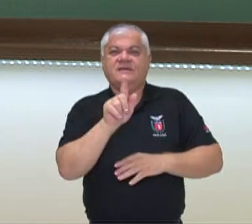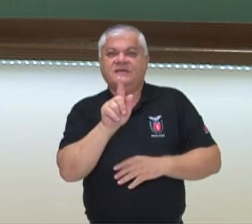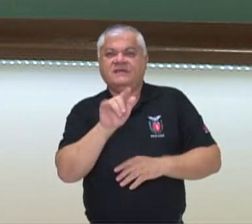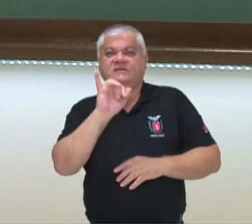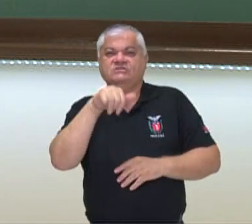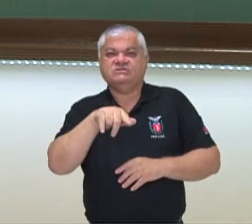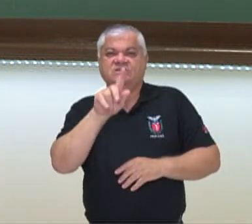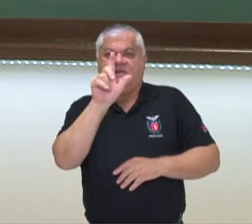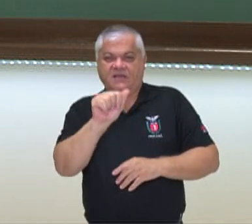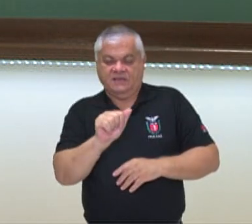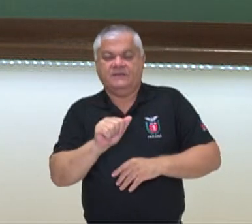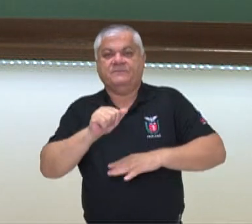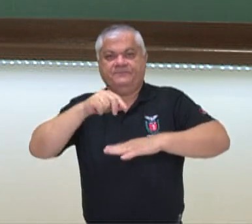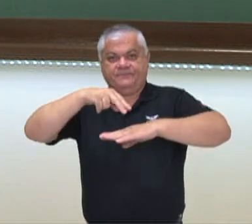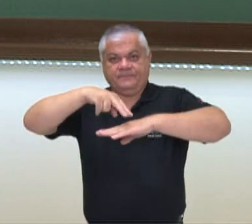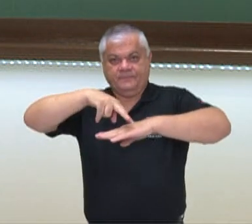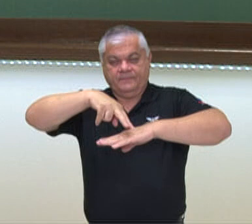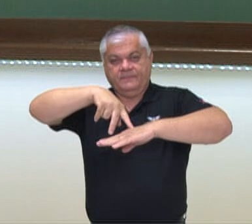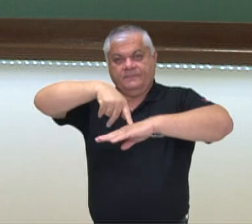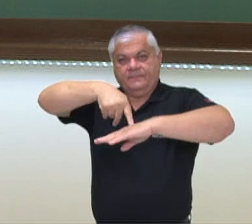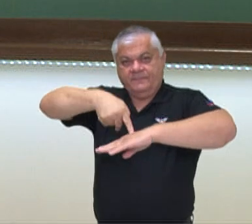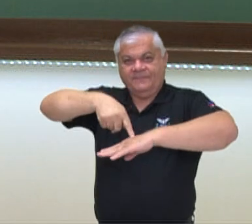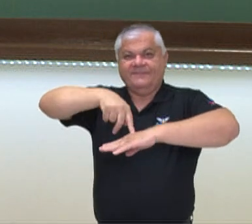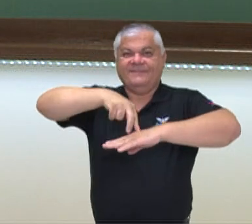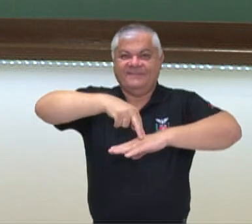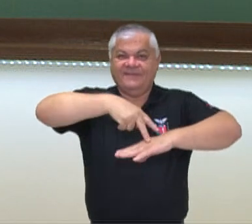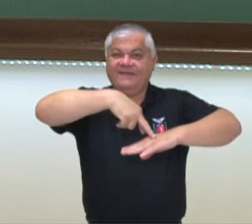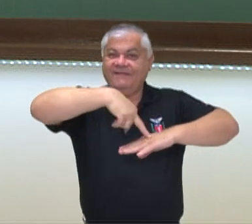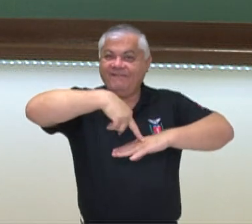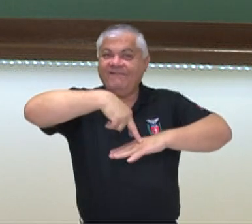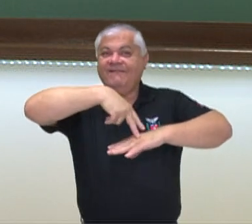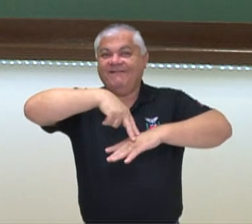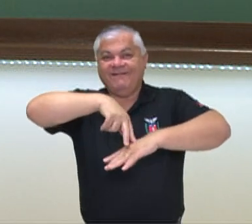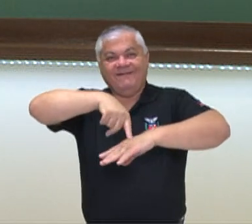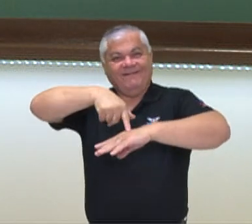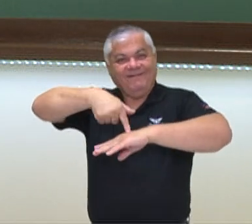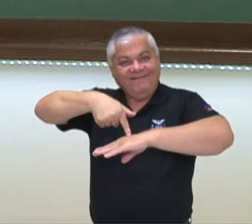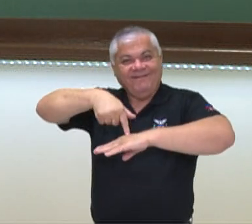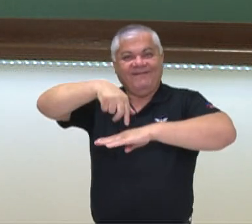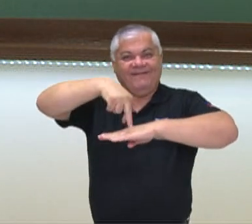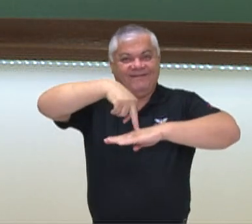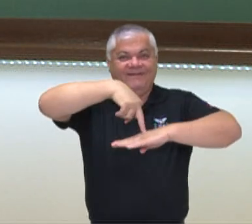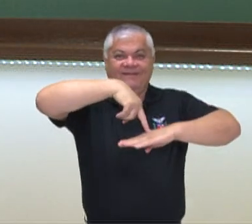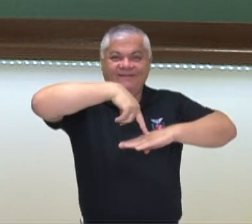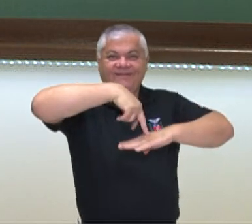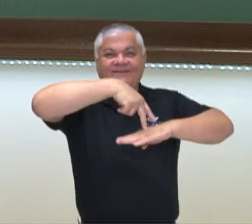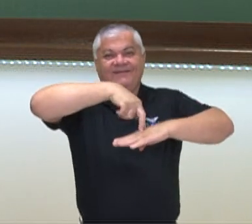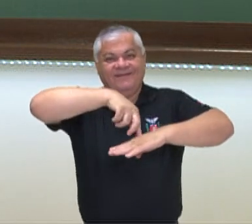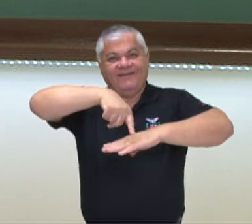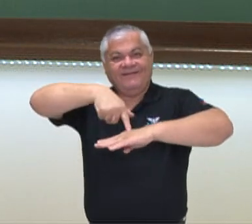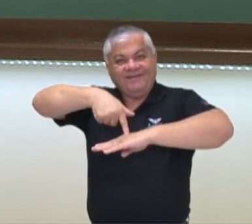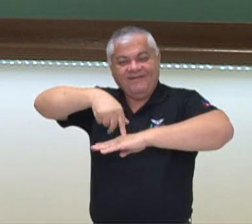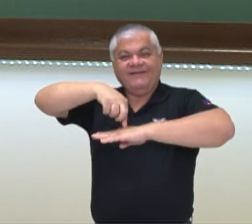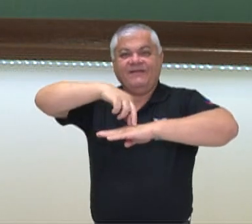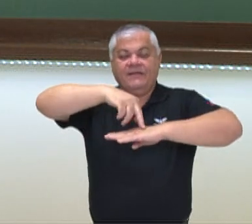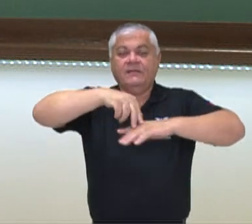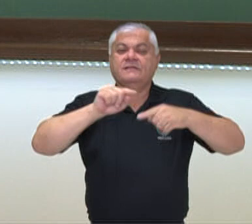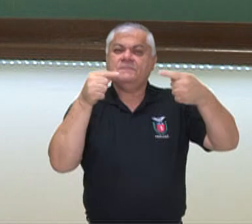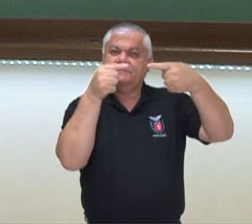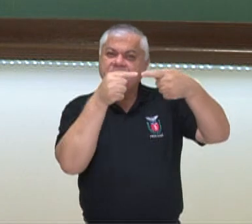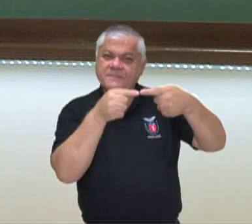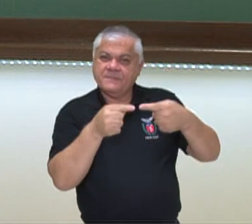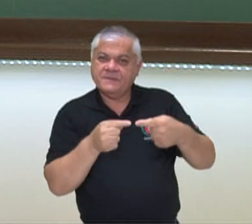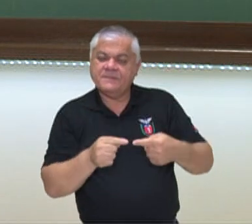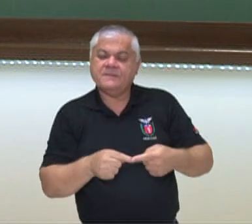que acontecer no ritmo da música, do som, certo? Essa combinação é